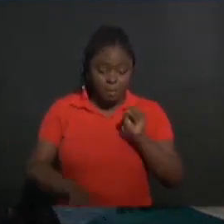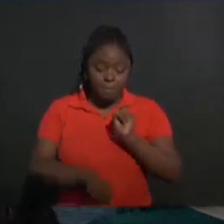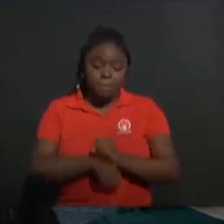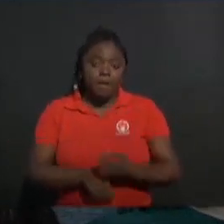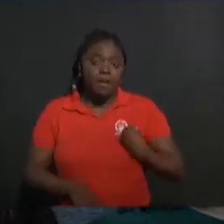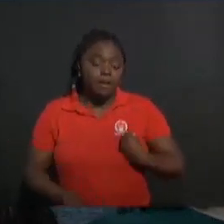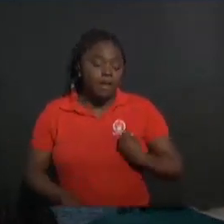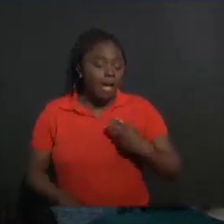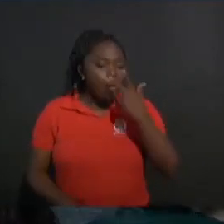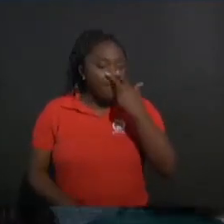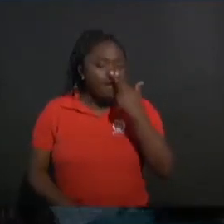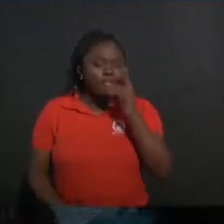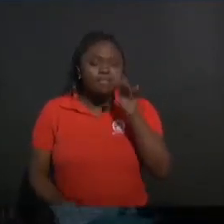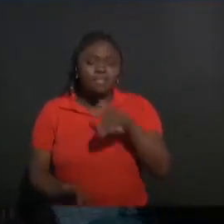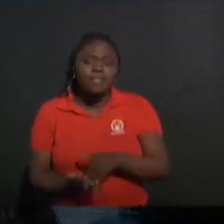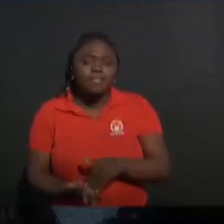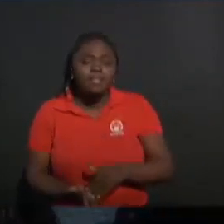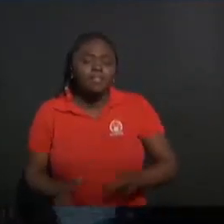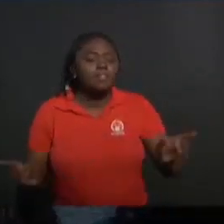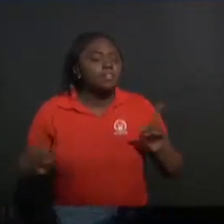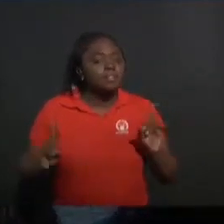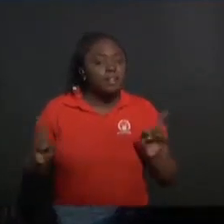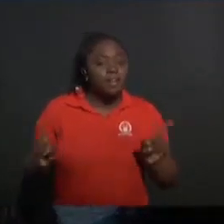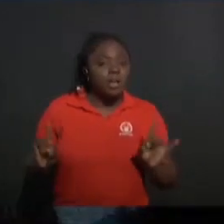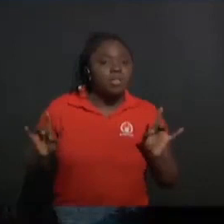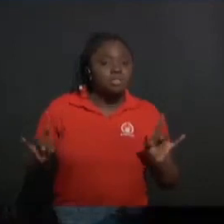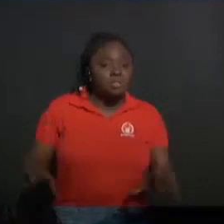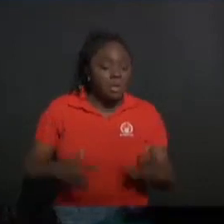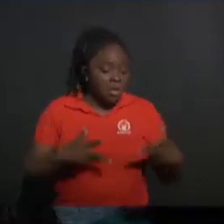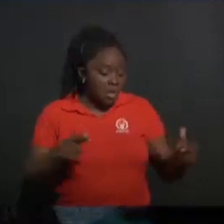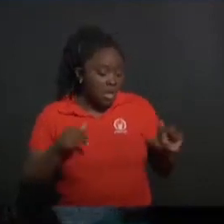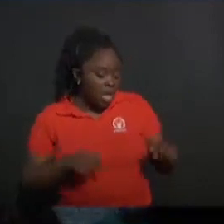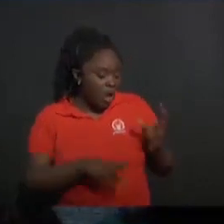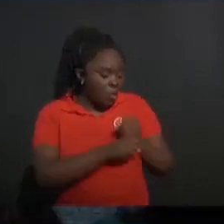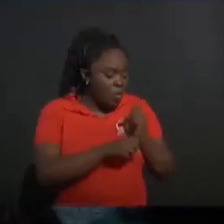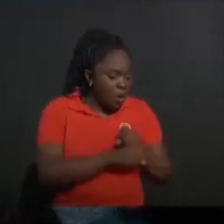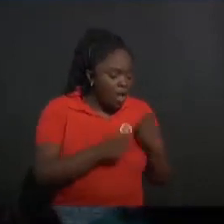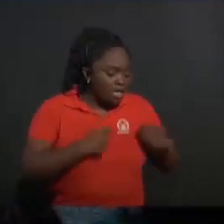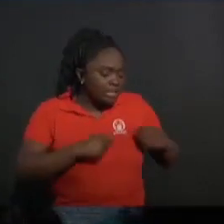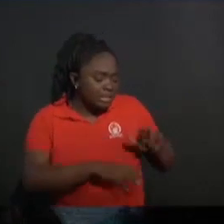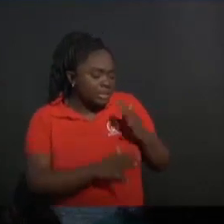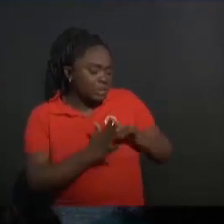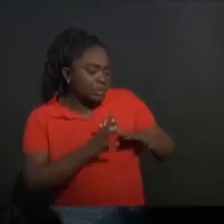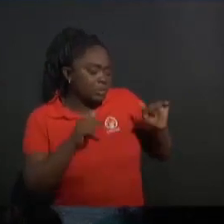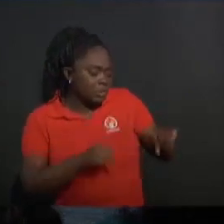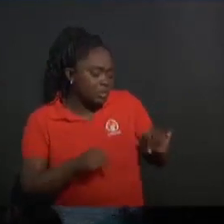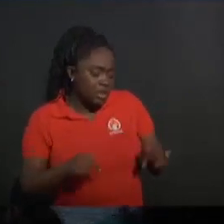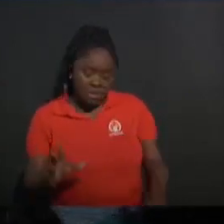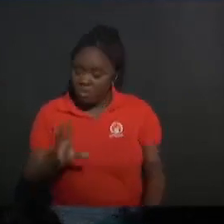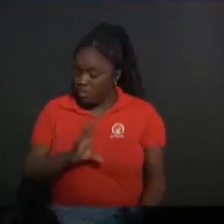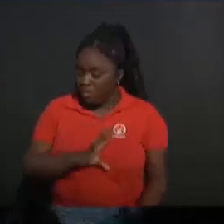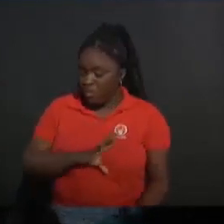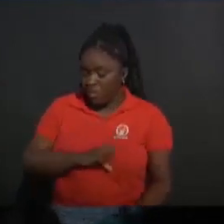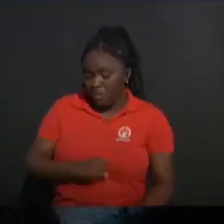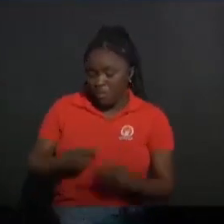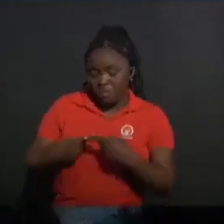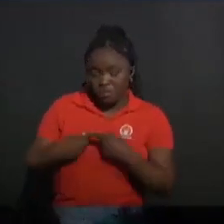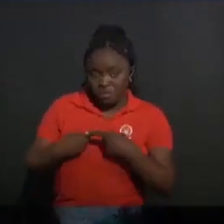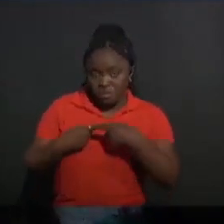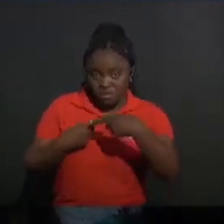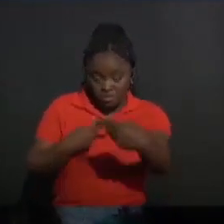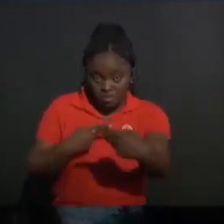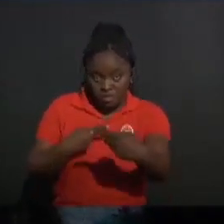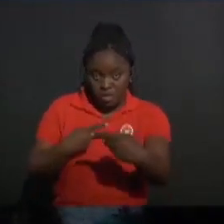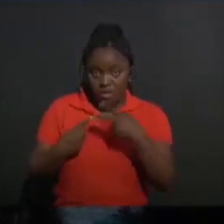aqui fosse o final de tudo, só juntando as coisas aqui. Aí eu preciso de ter tudo aqui. Amor, semana que vem eu vou falar sobre